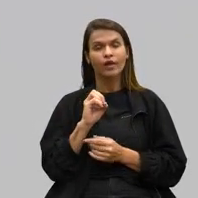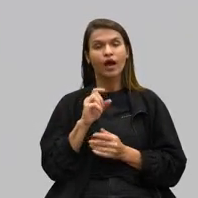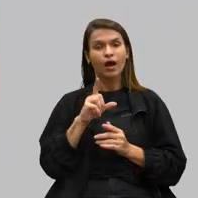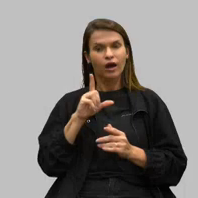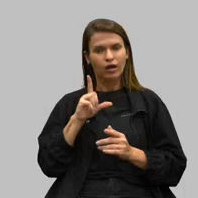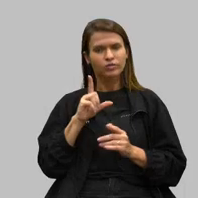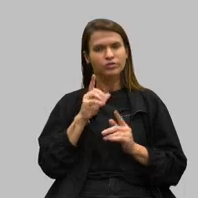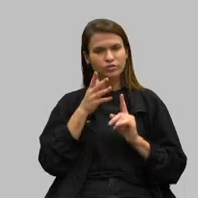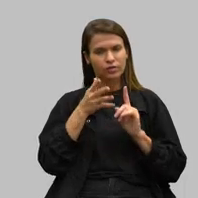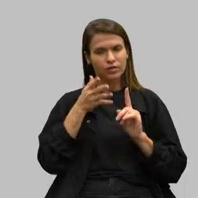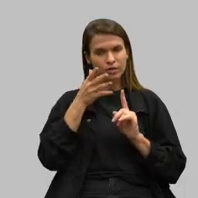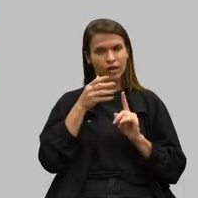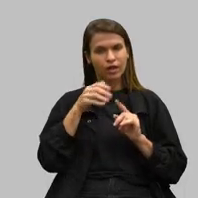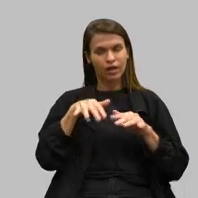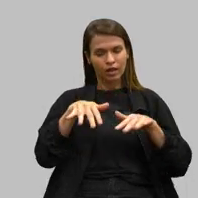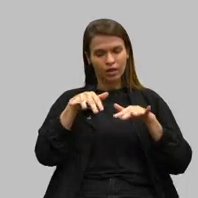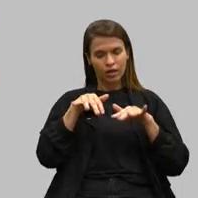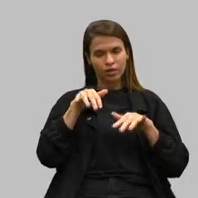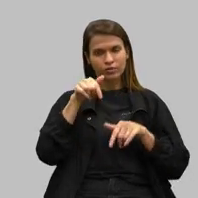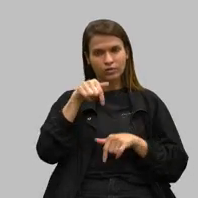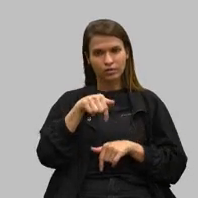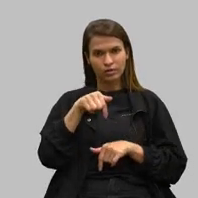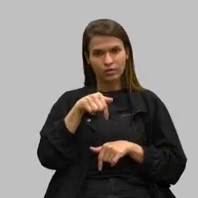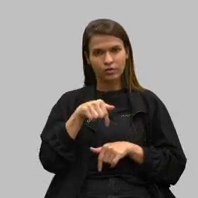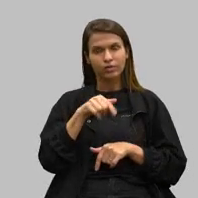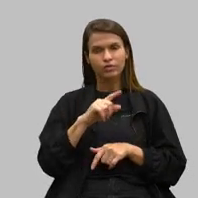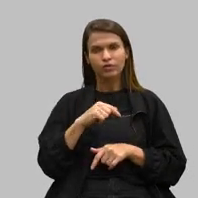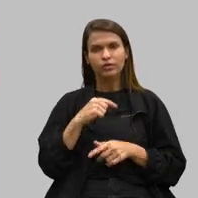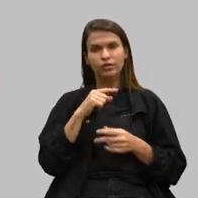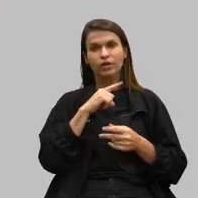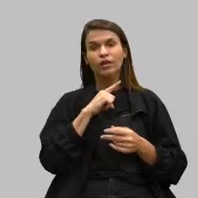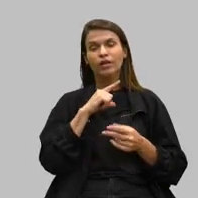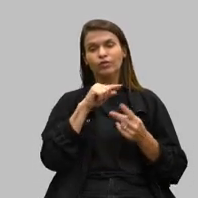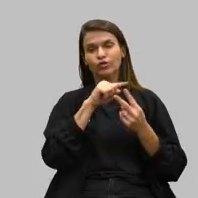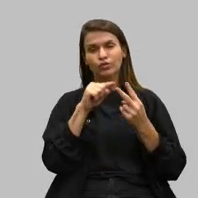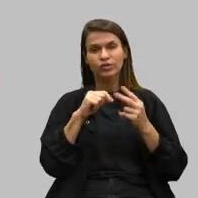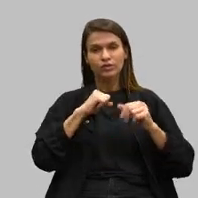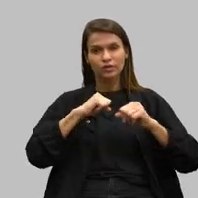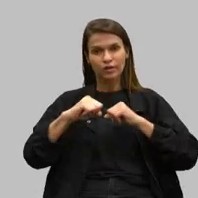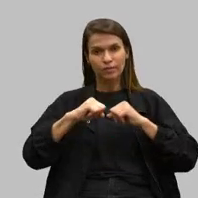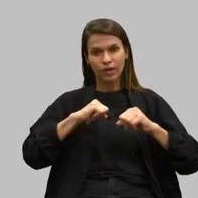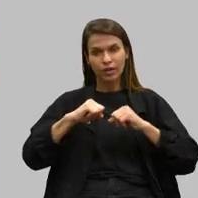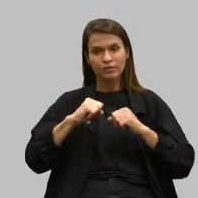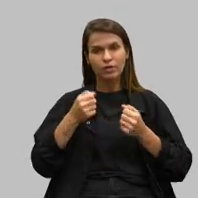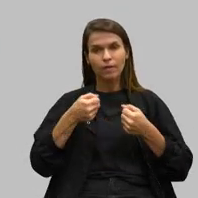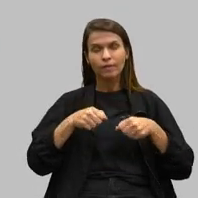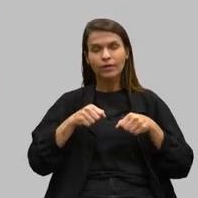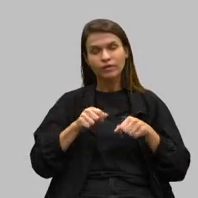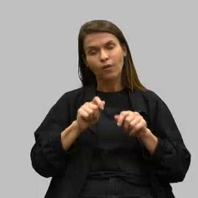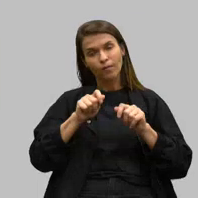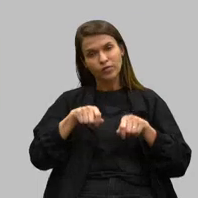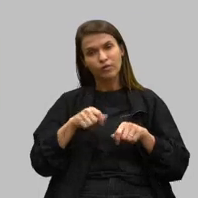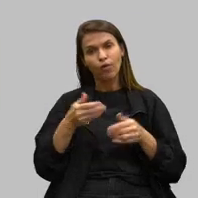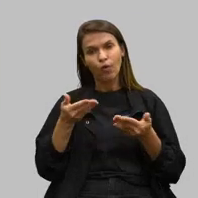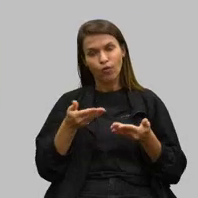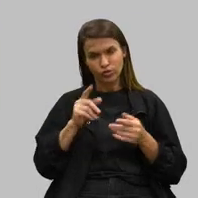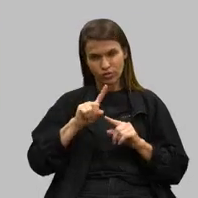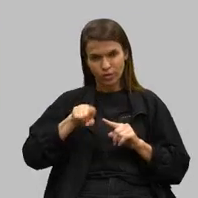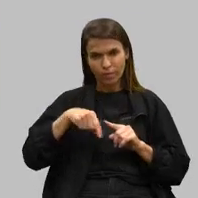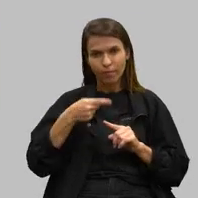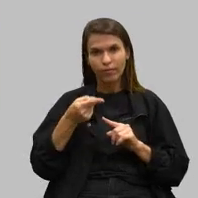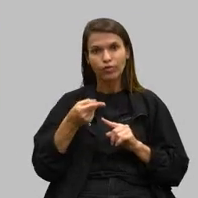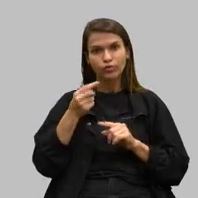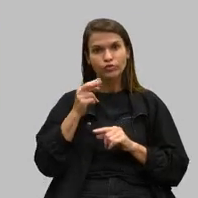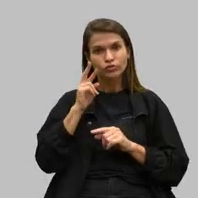nessa audiência aqui, acabamos ficando com dois reparos. Eu precisaria de, se possível, hoje, mais tarde, o senhor